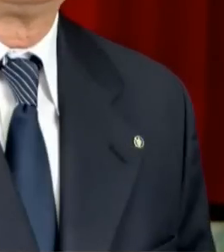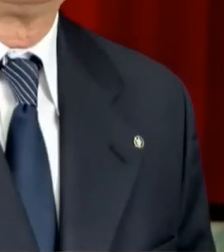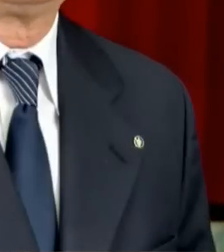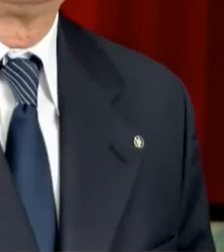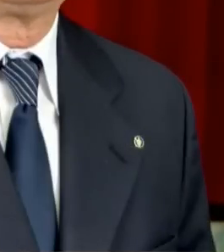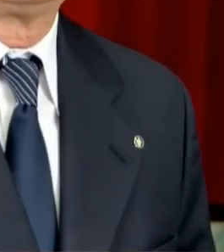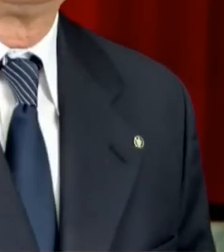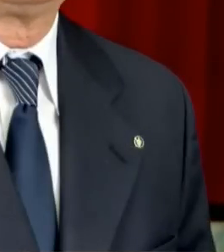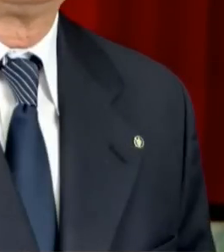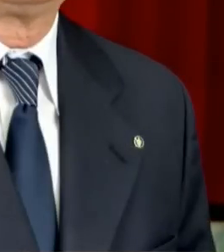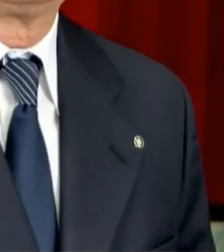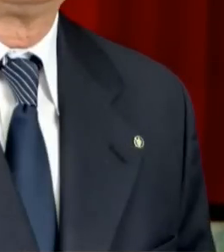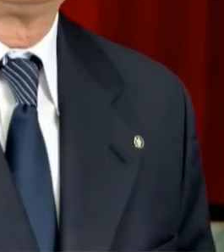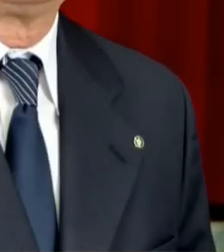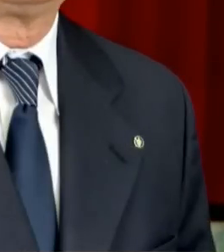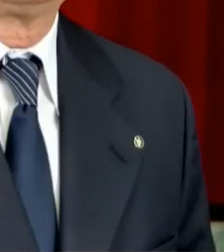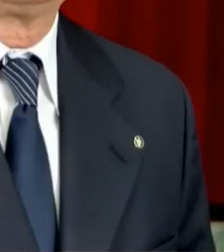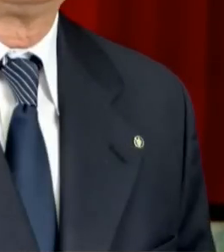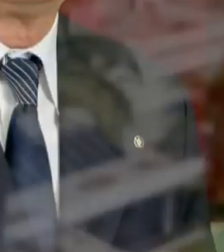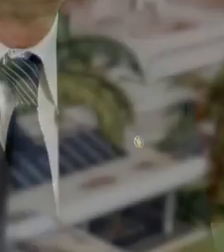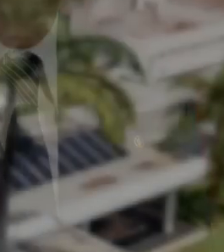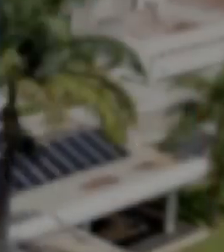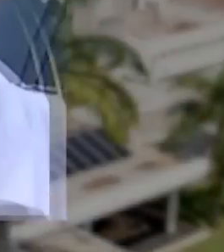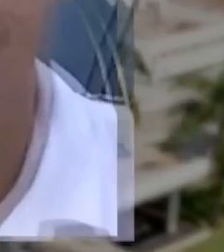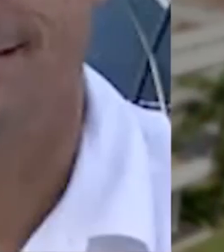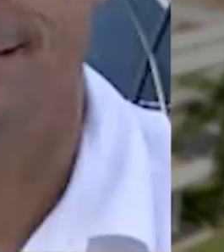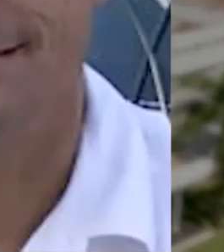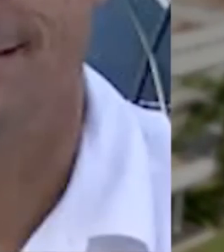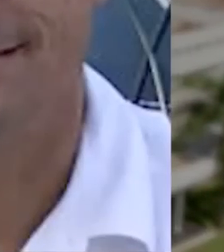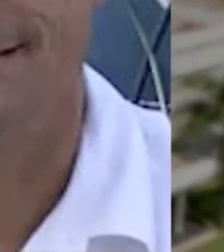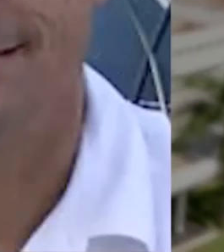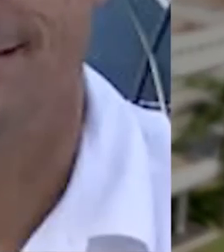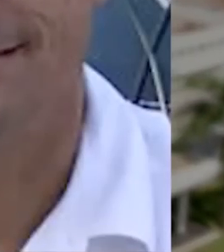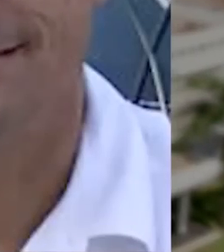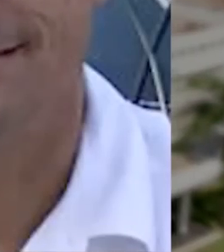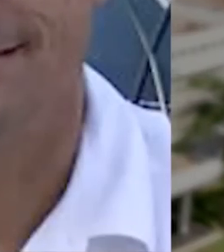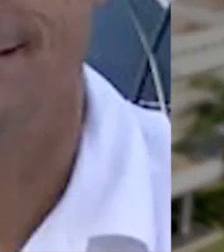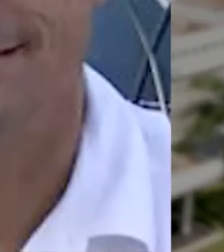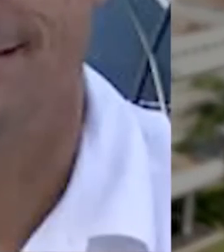Mário Lopes e Tias Lobo Ribeiro,